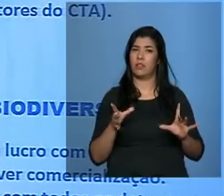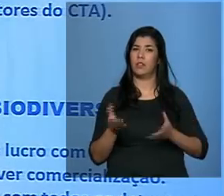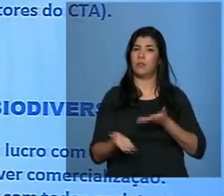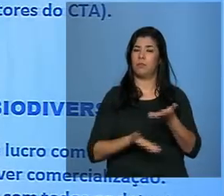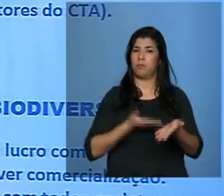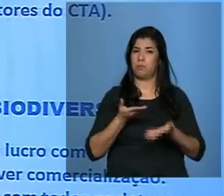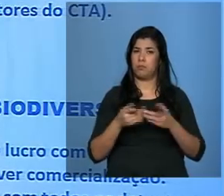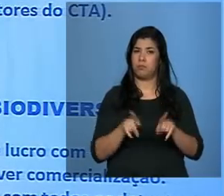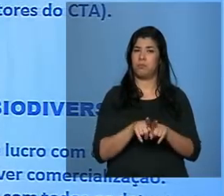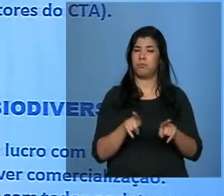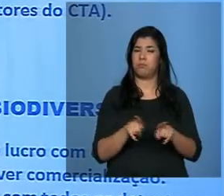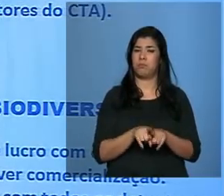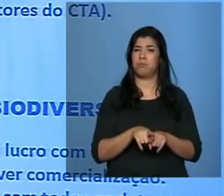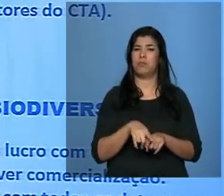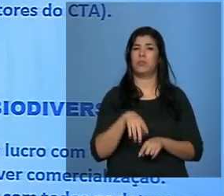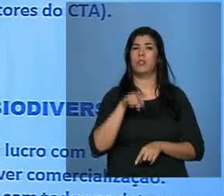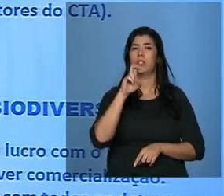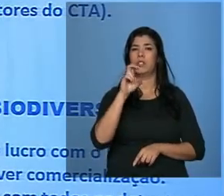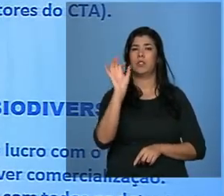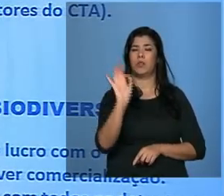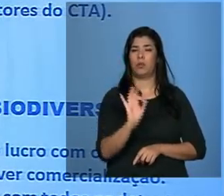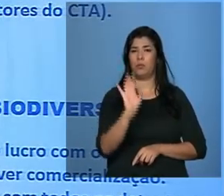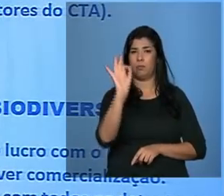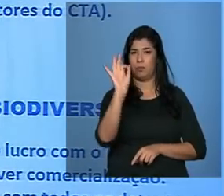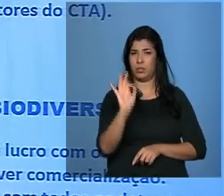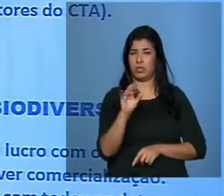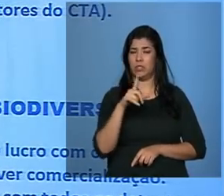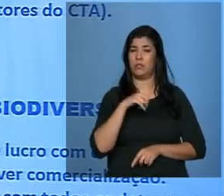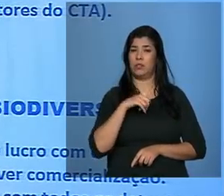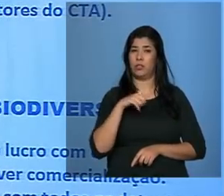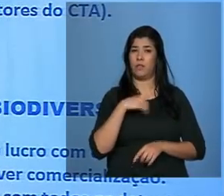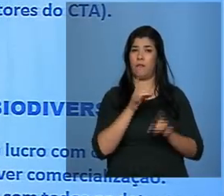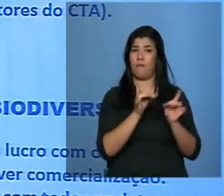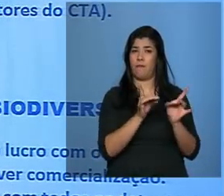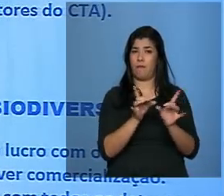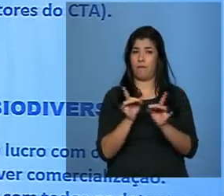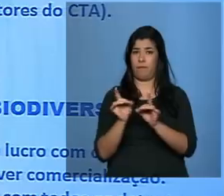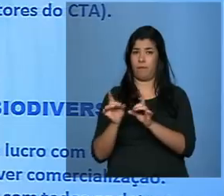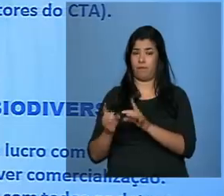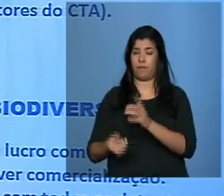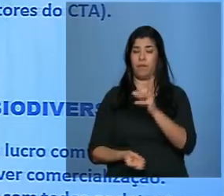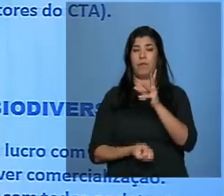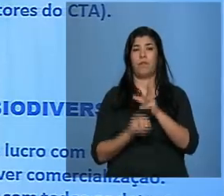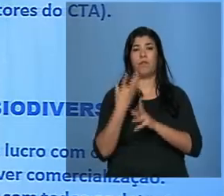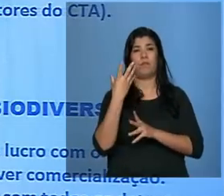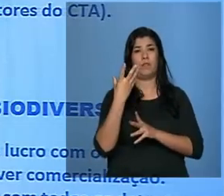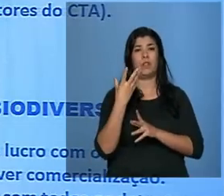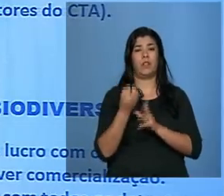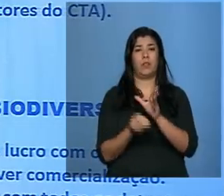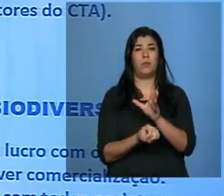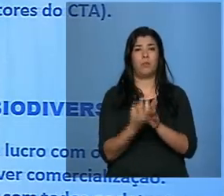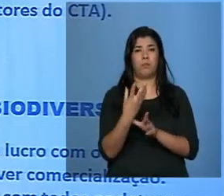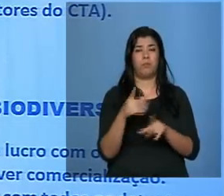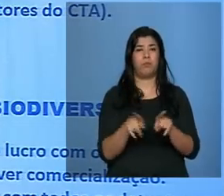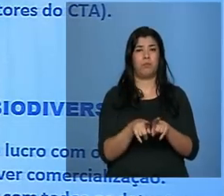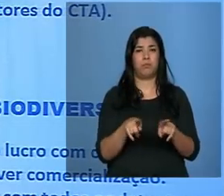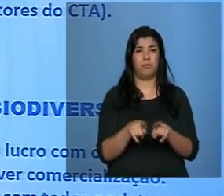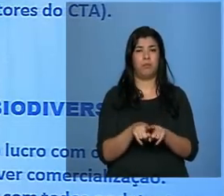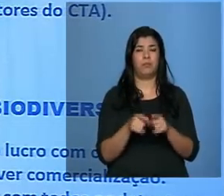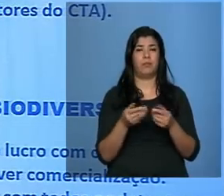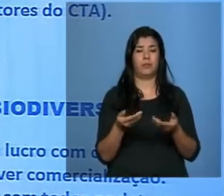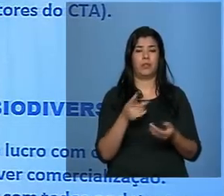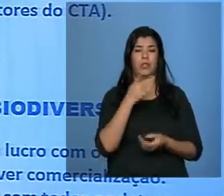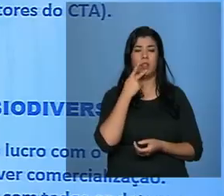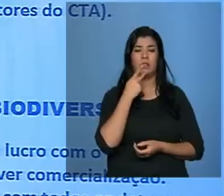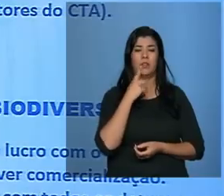é 0,5% do lucro enquanto houver venda do produto. Então, acabou essa história de pegar um pouquinho,